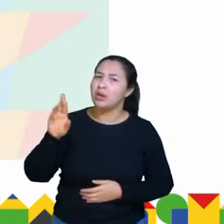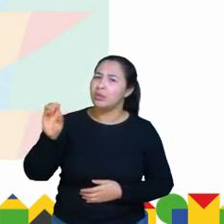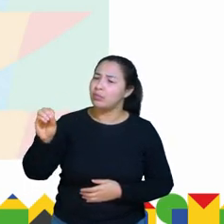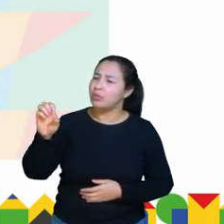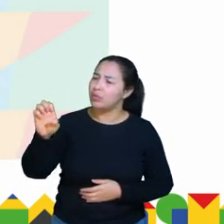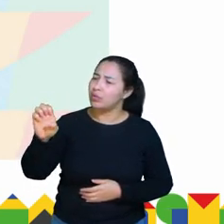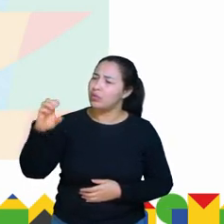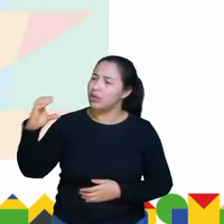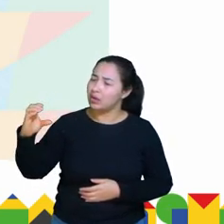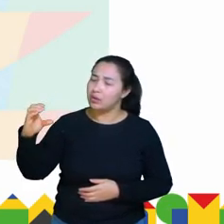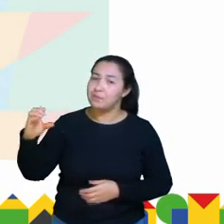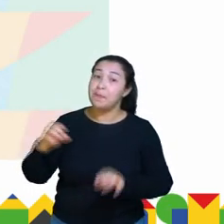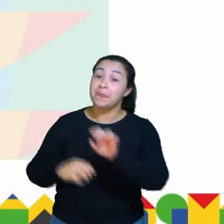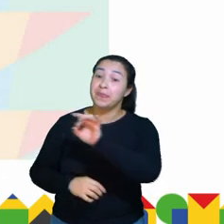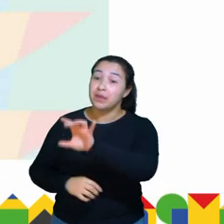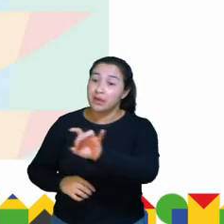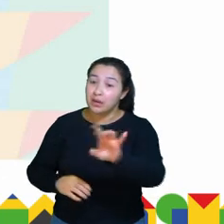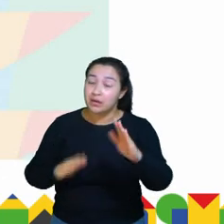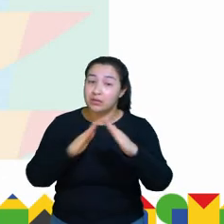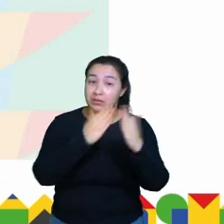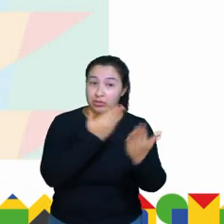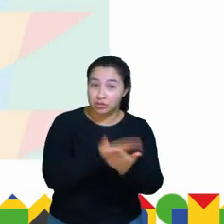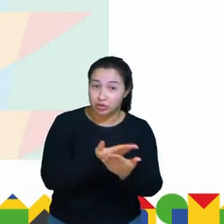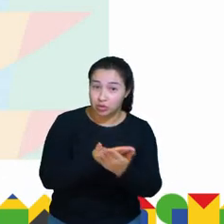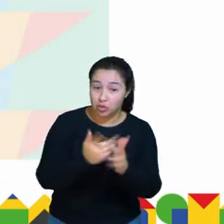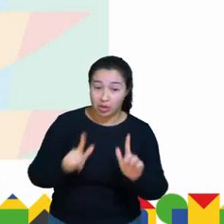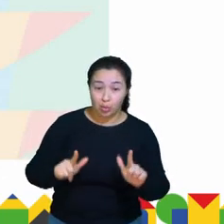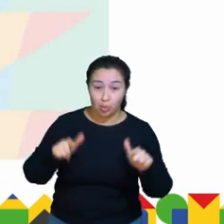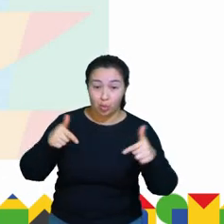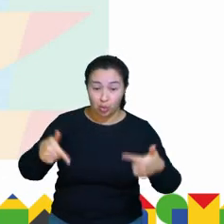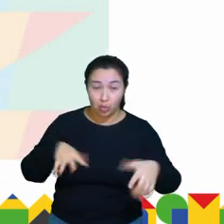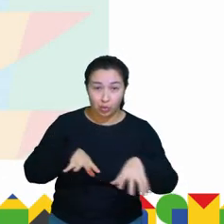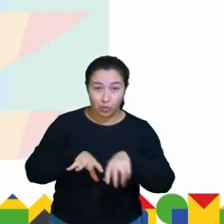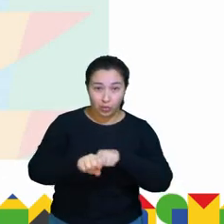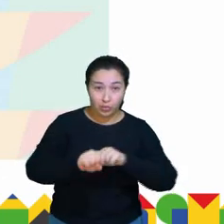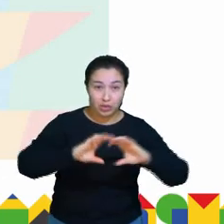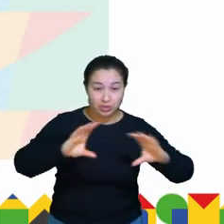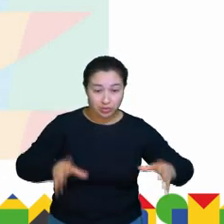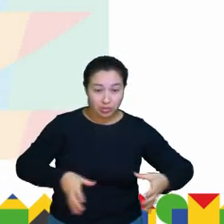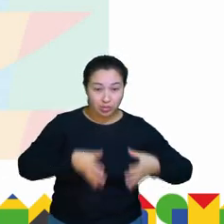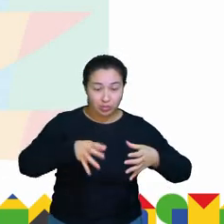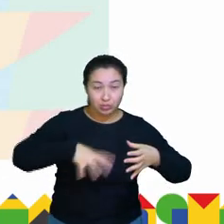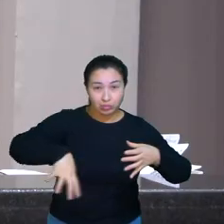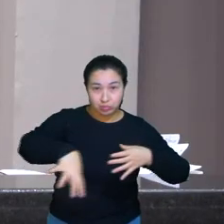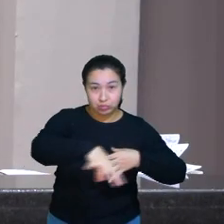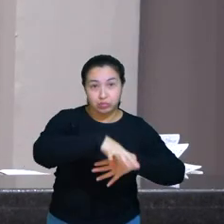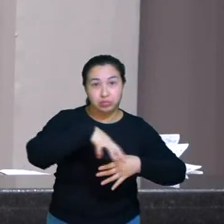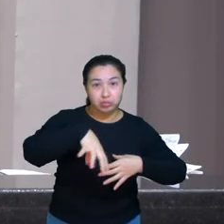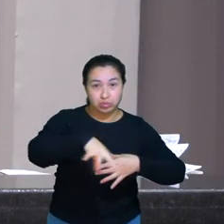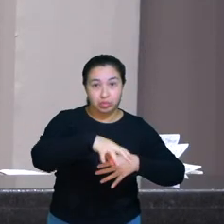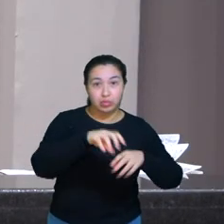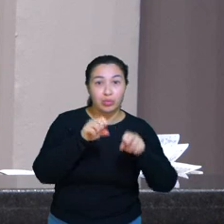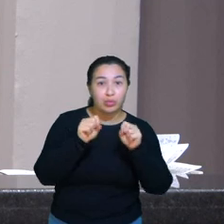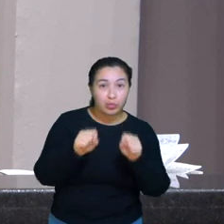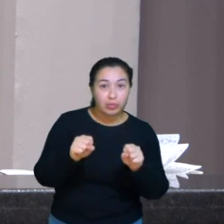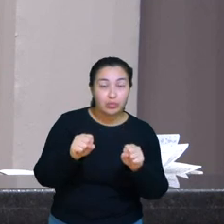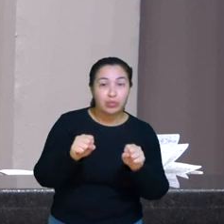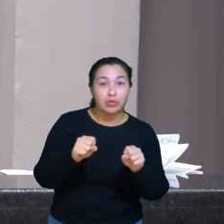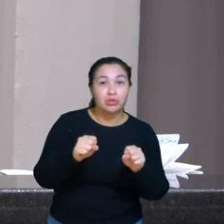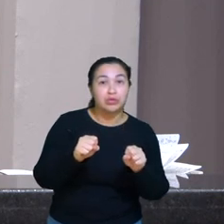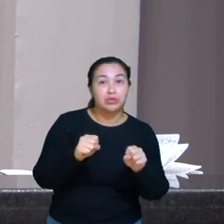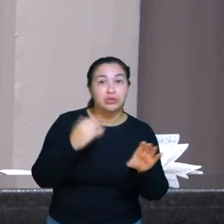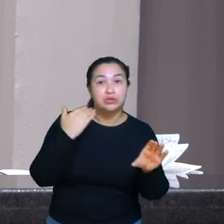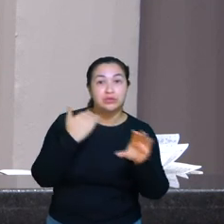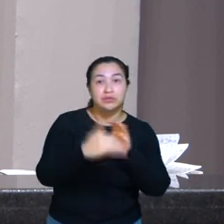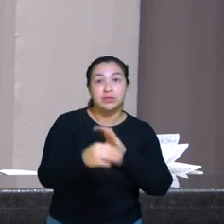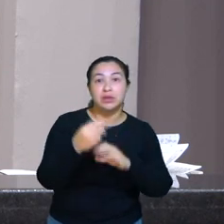Catarina se fizer uma ação de Formação com a comunidade dependendo do número de alunos pode receber até R